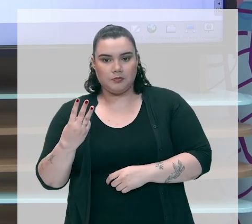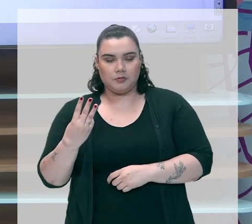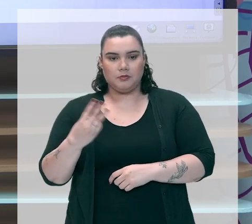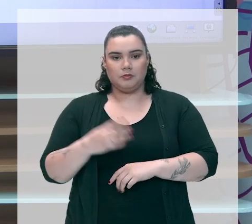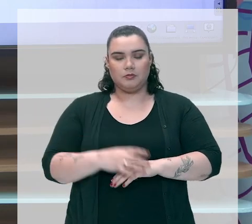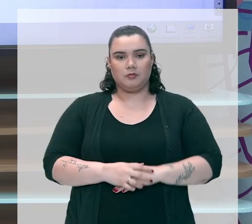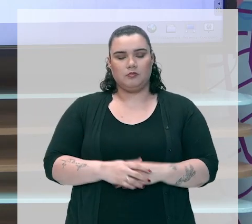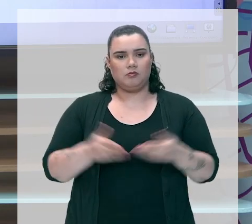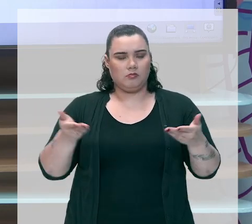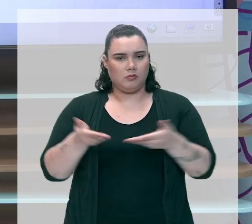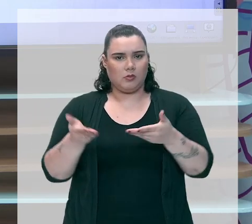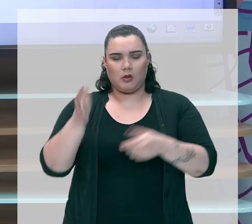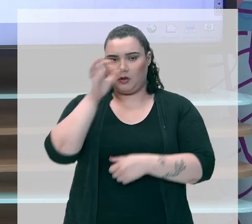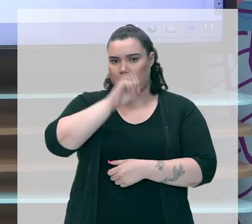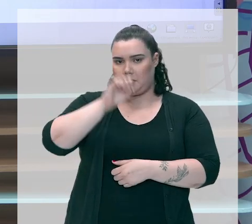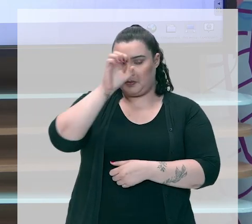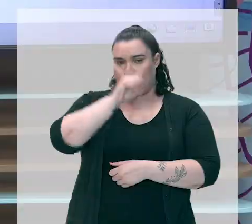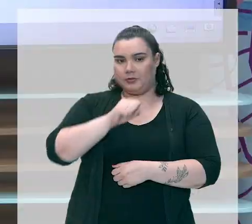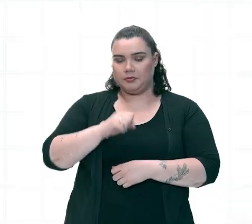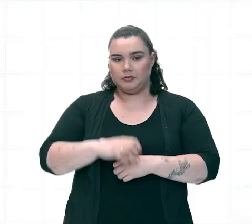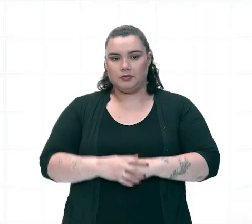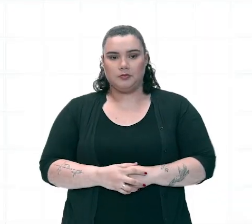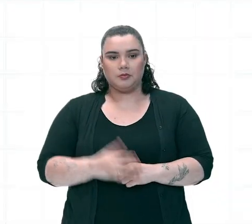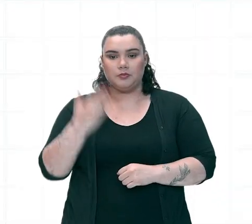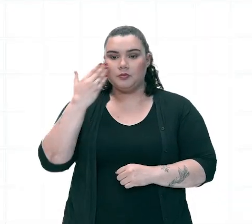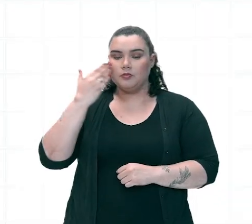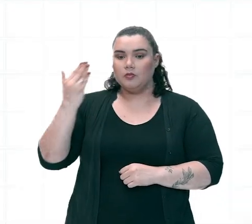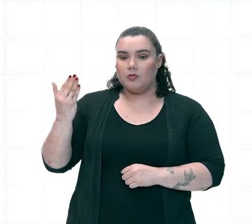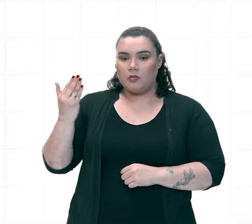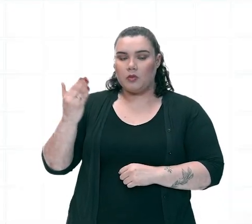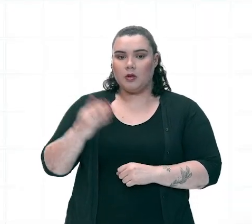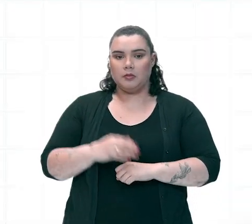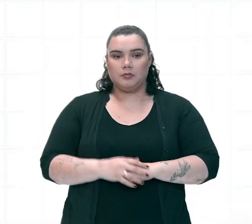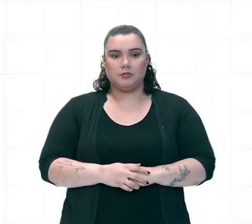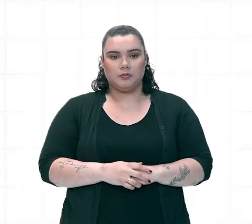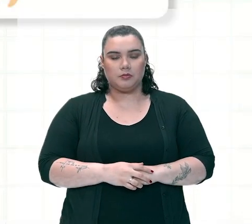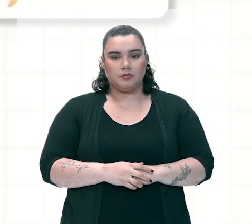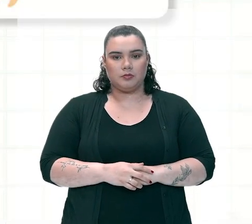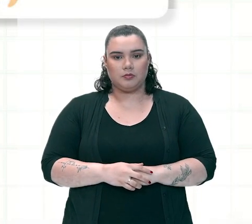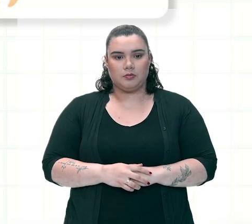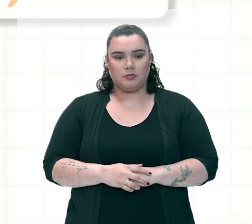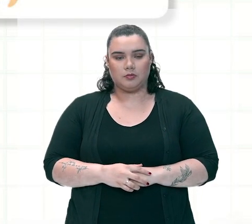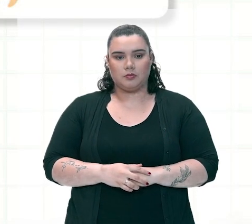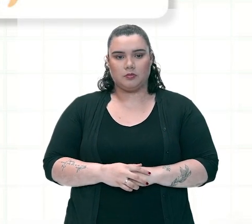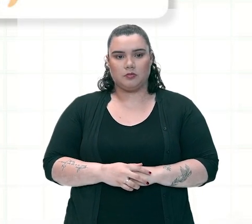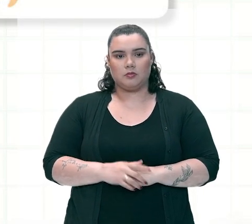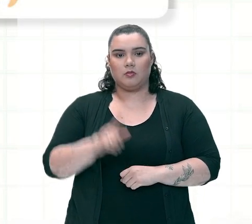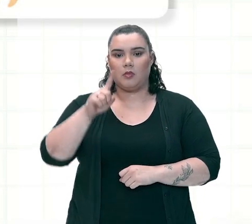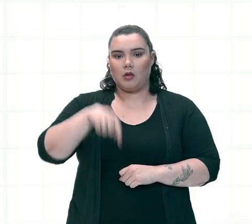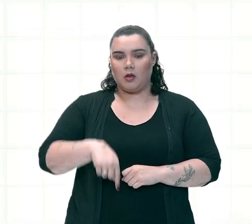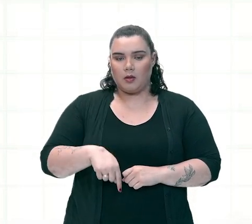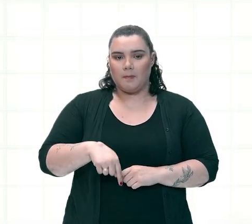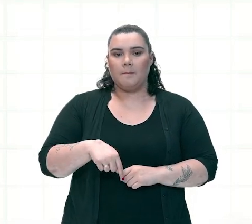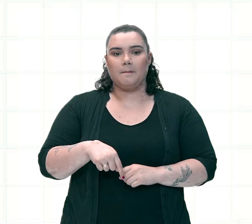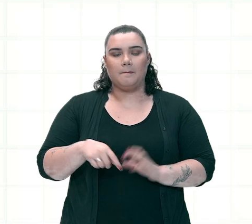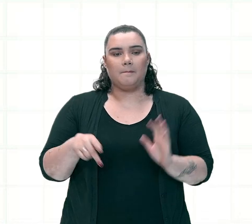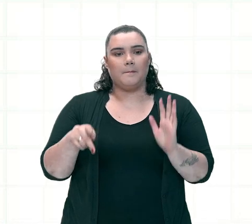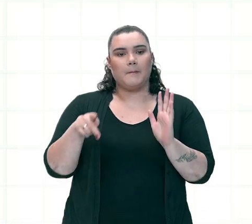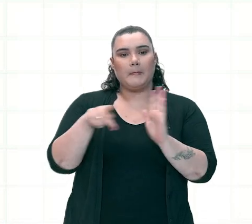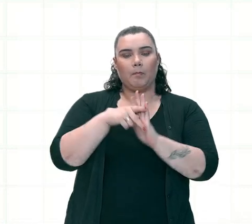exócrinas e mistas. Vamos observar aí na nossa próxima imagem. Então, você tem aí o seguinte, olha, as glândulas, né, são